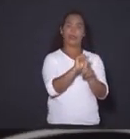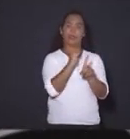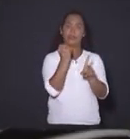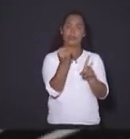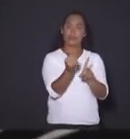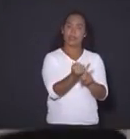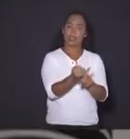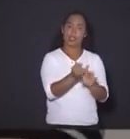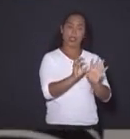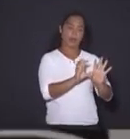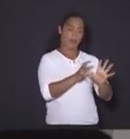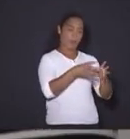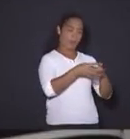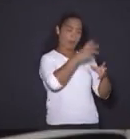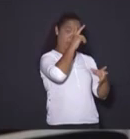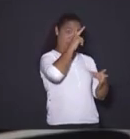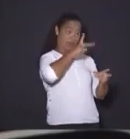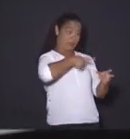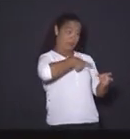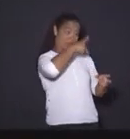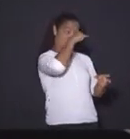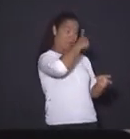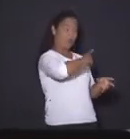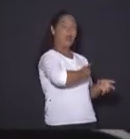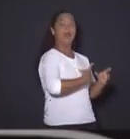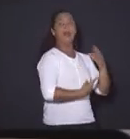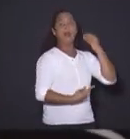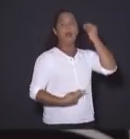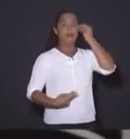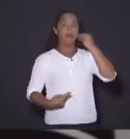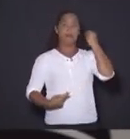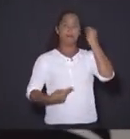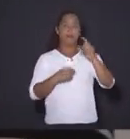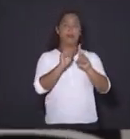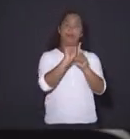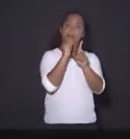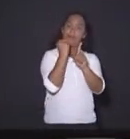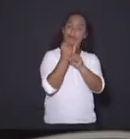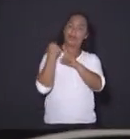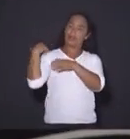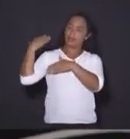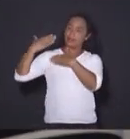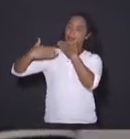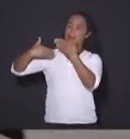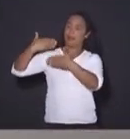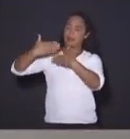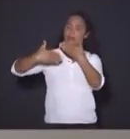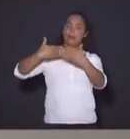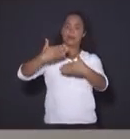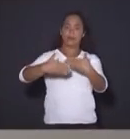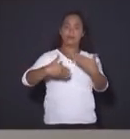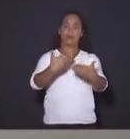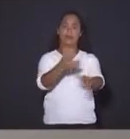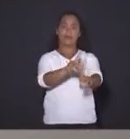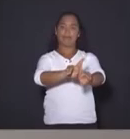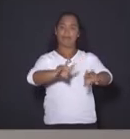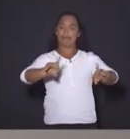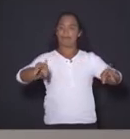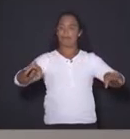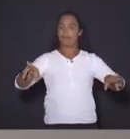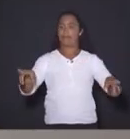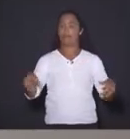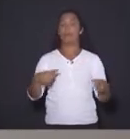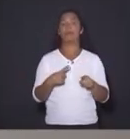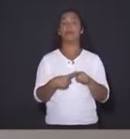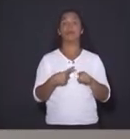co-produzido por sujeitos sociais que foram transformados ao longo do nosso processo histórico em desiguais cuja